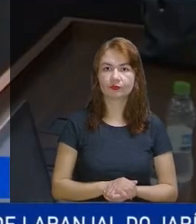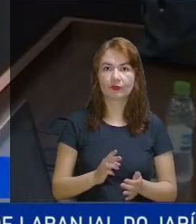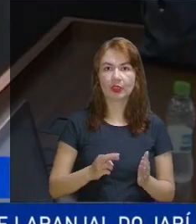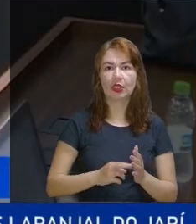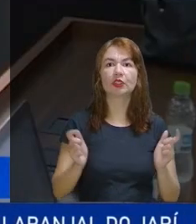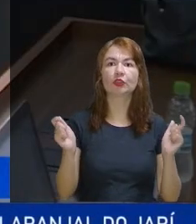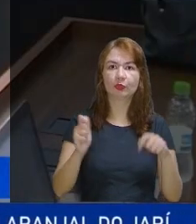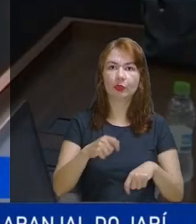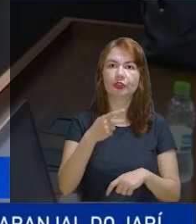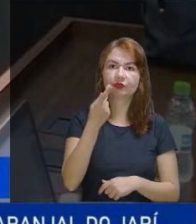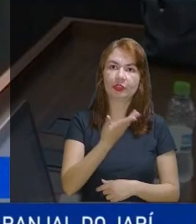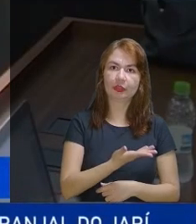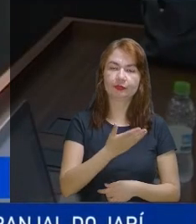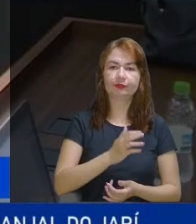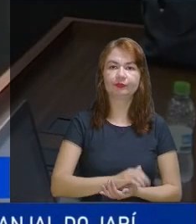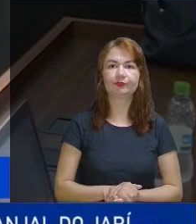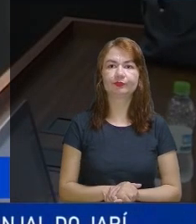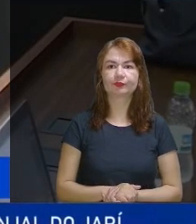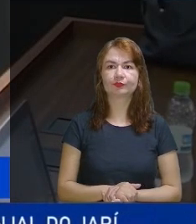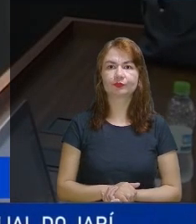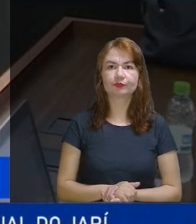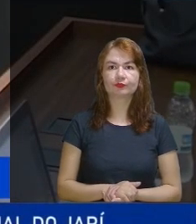palavra.